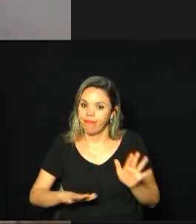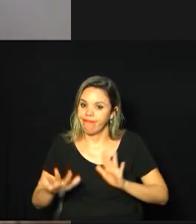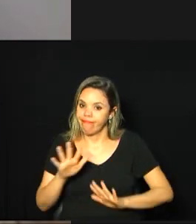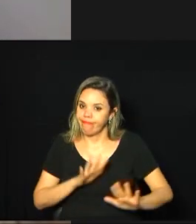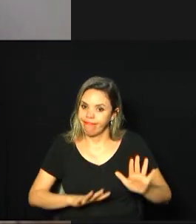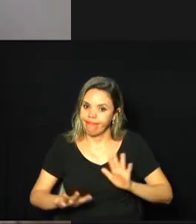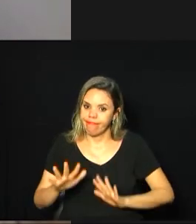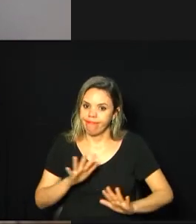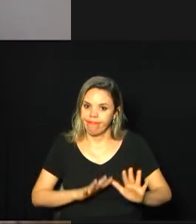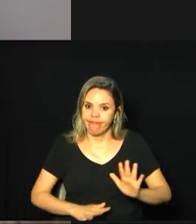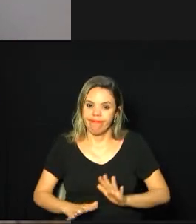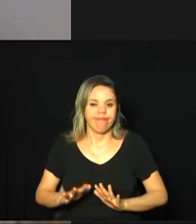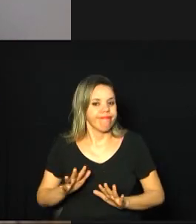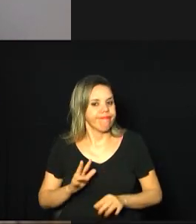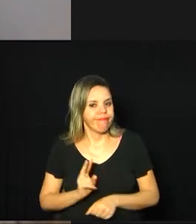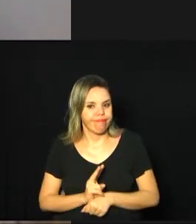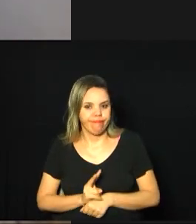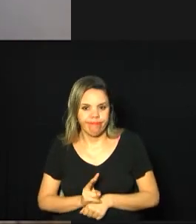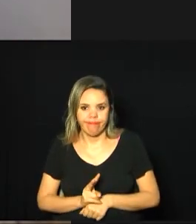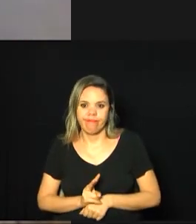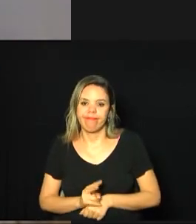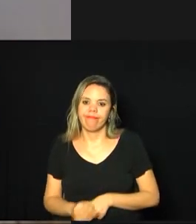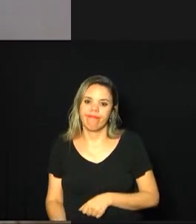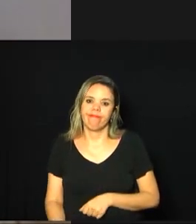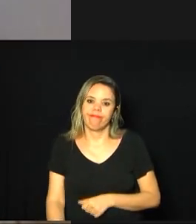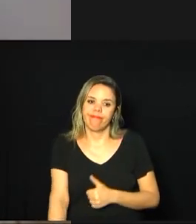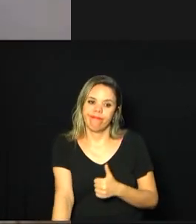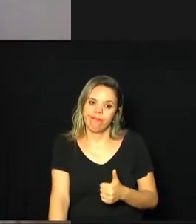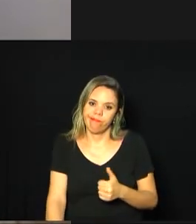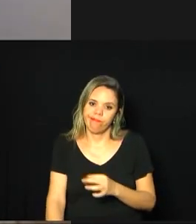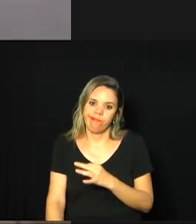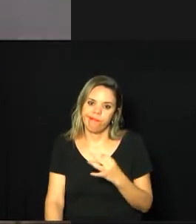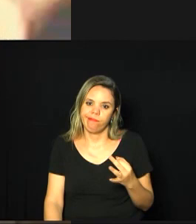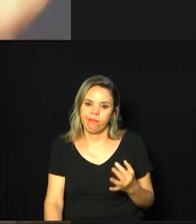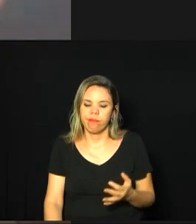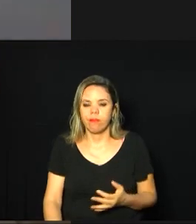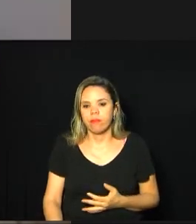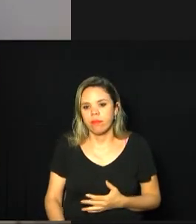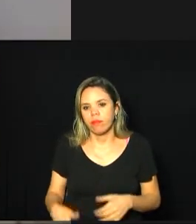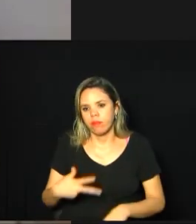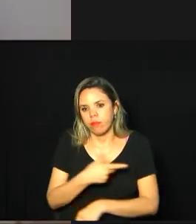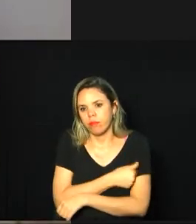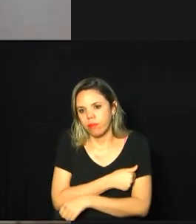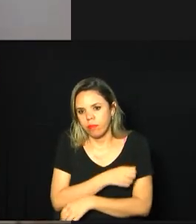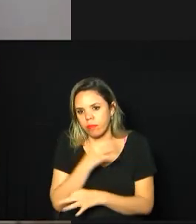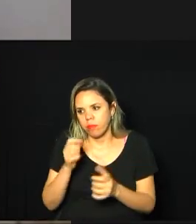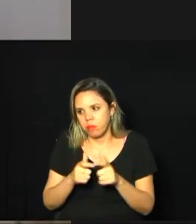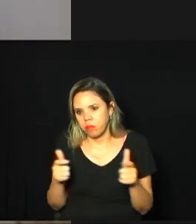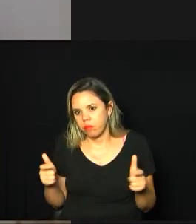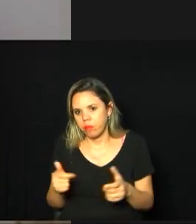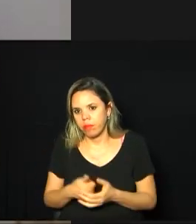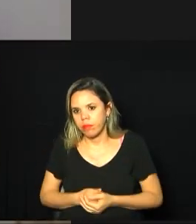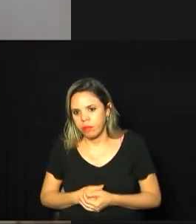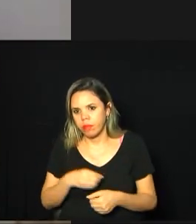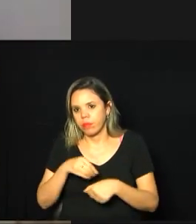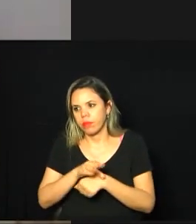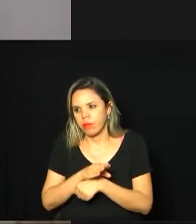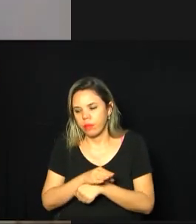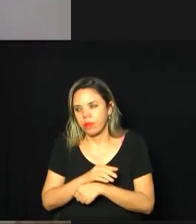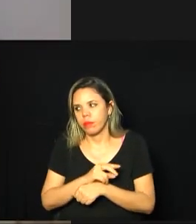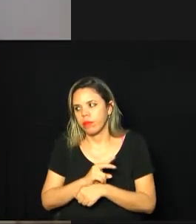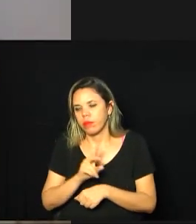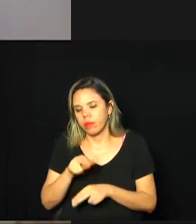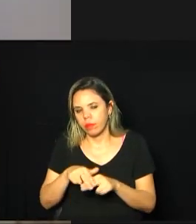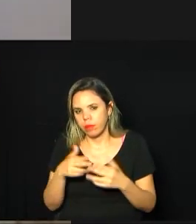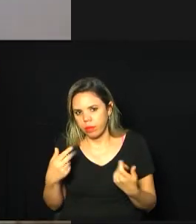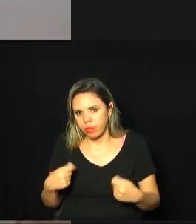ainda de cuidado em dizer, não, tá tudo bem, a nossa vacinação está alta. A transmissão, nesse